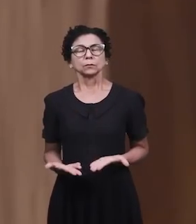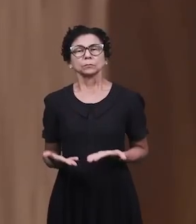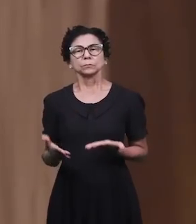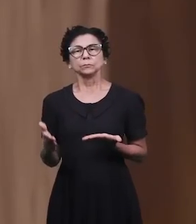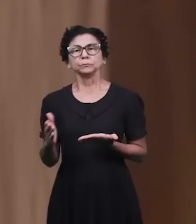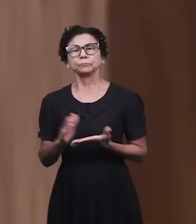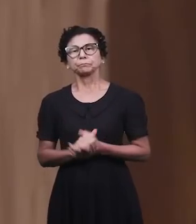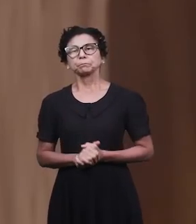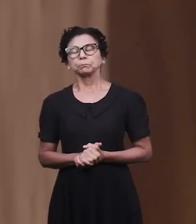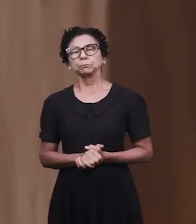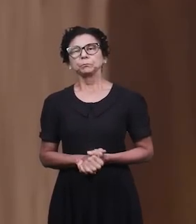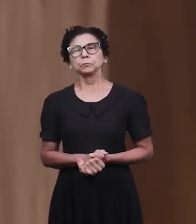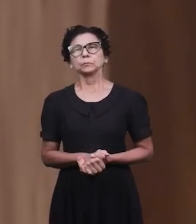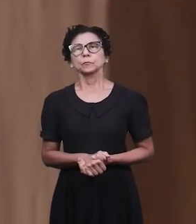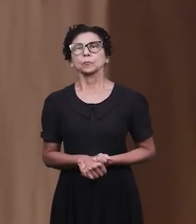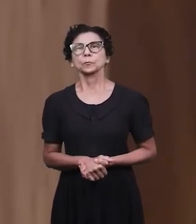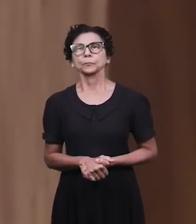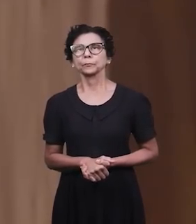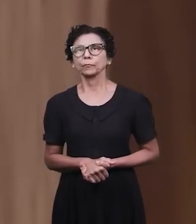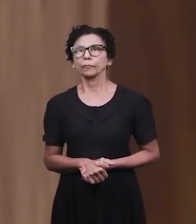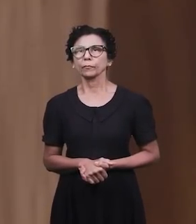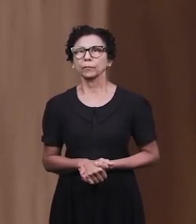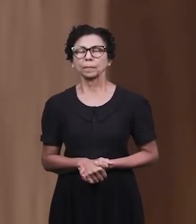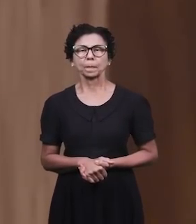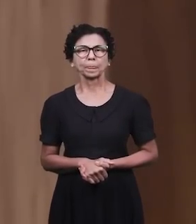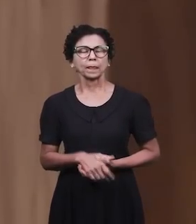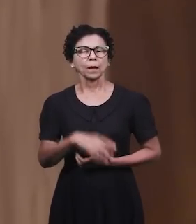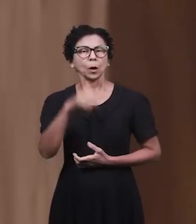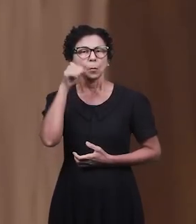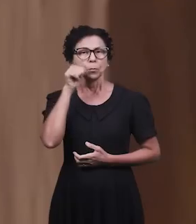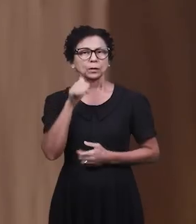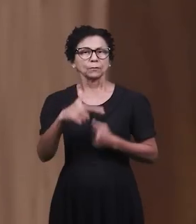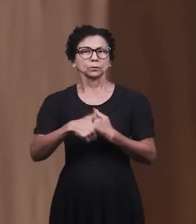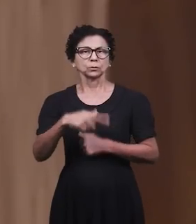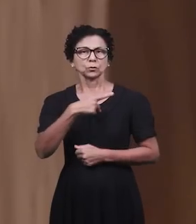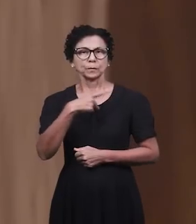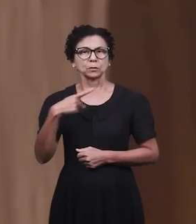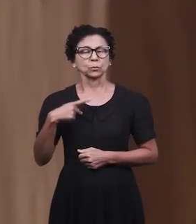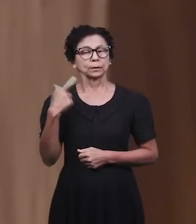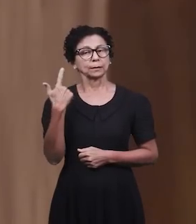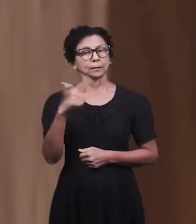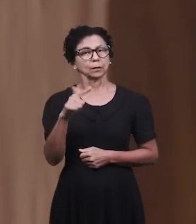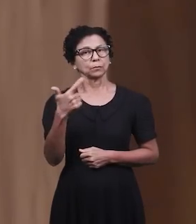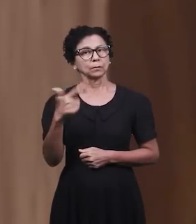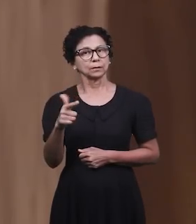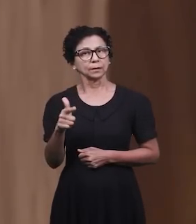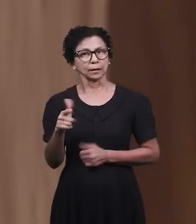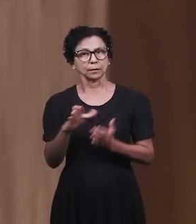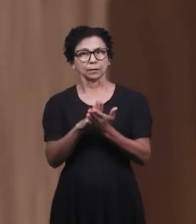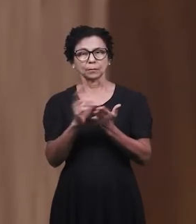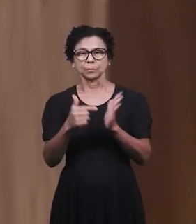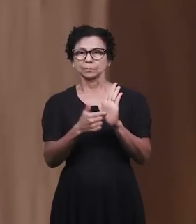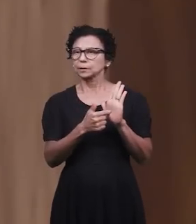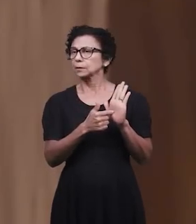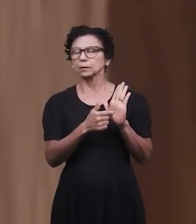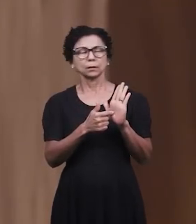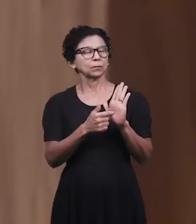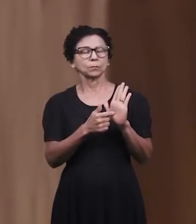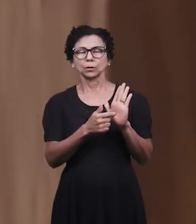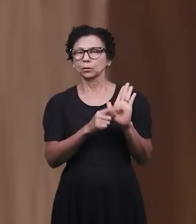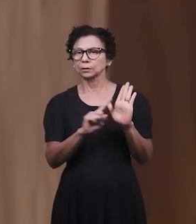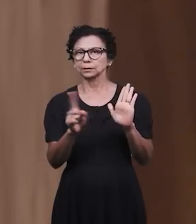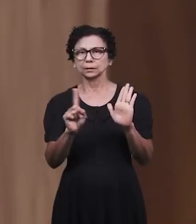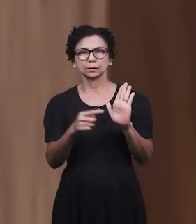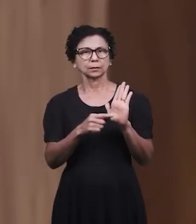mas quando se diz que não existe mulheres pastoras, não existem na palavra de Deus. Não existe